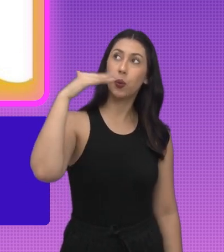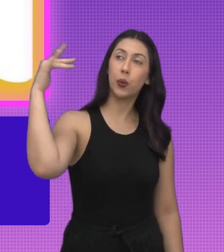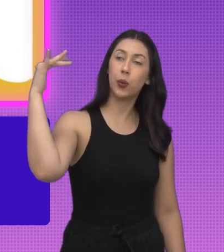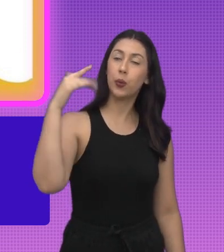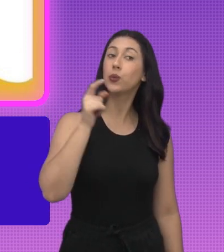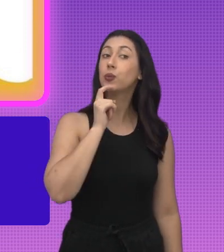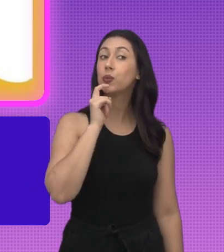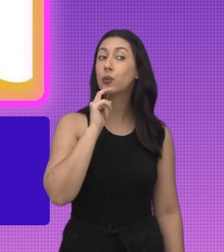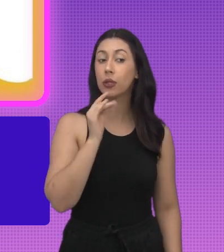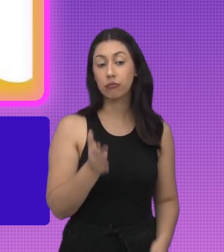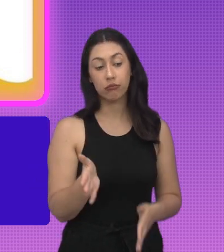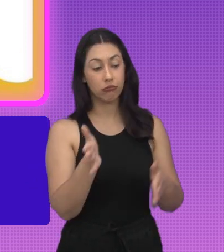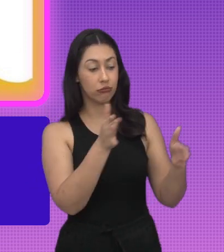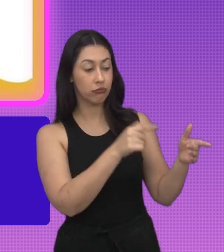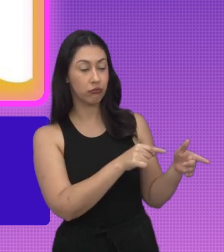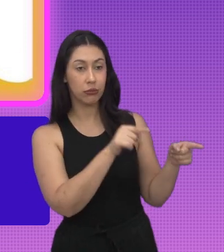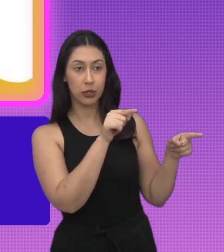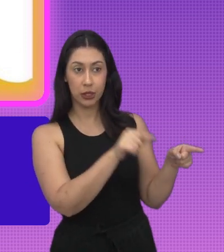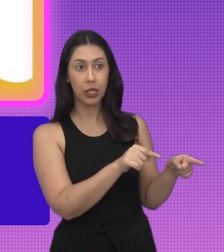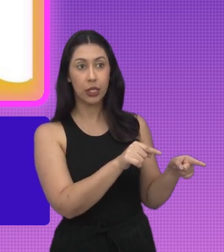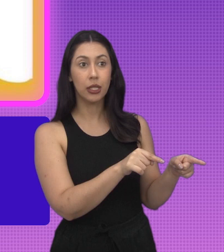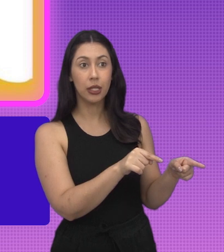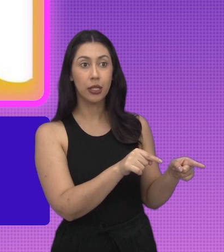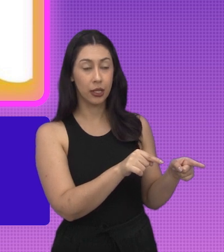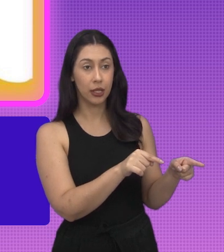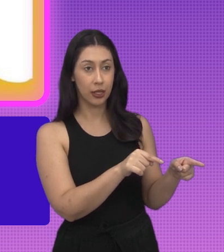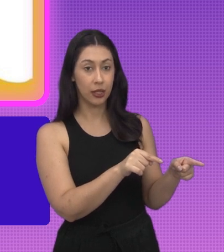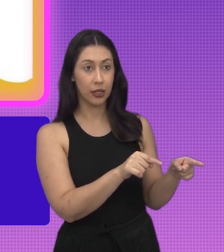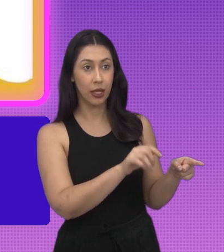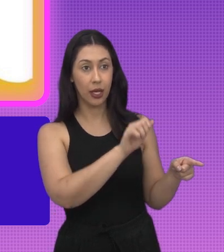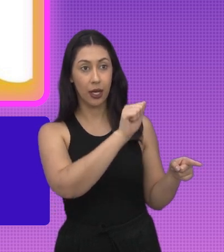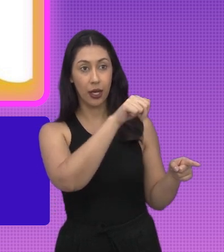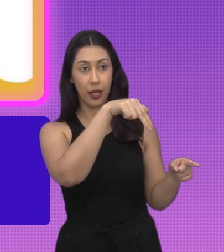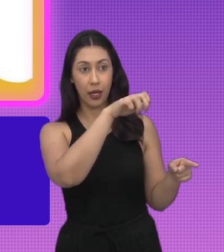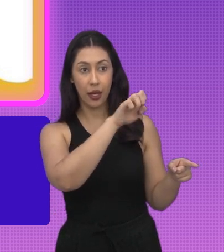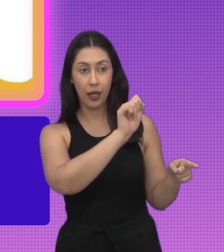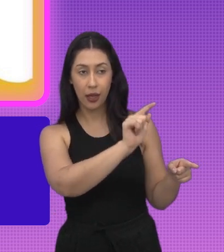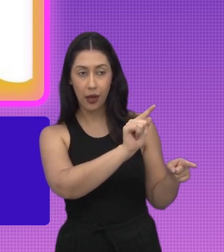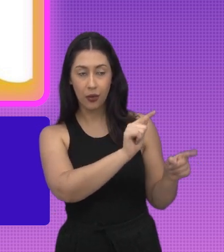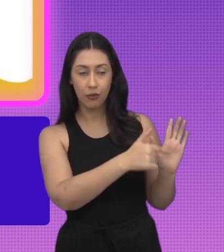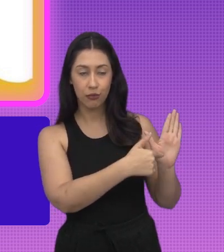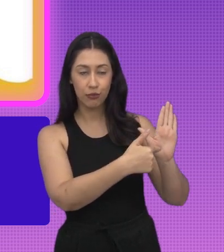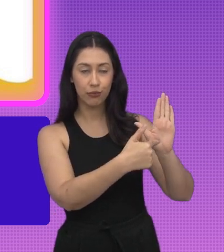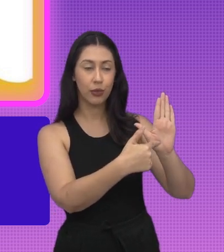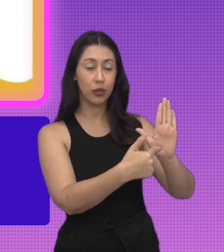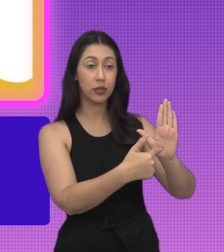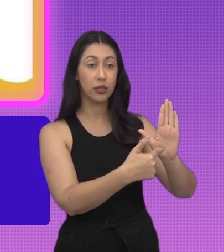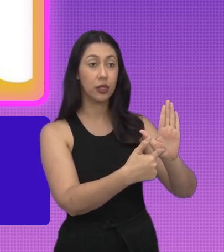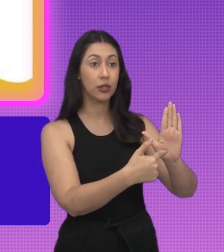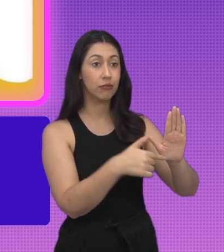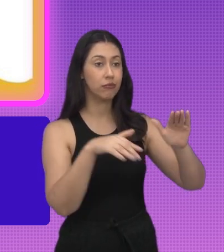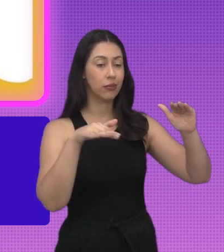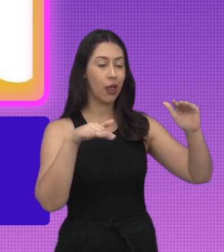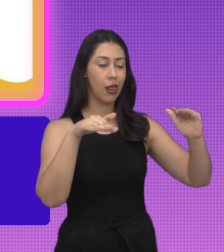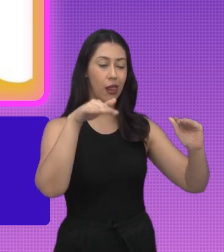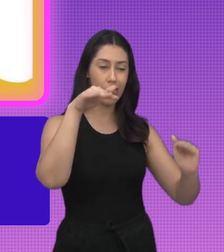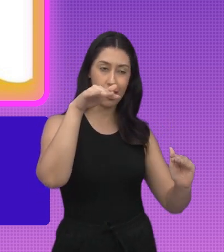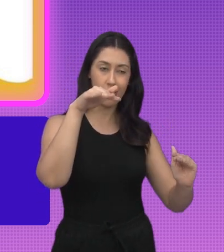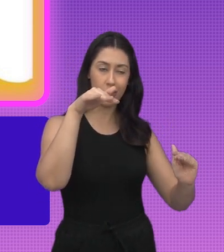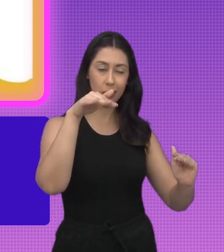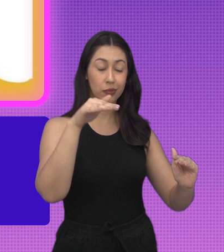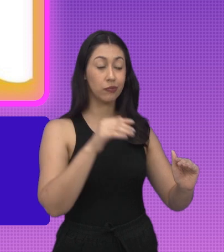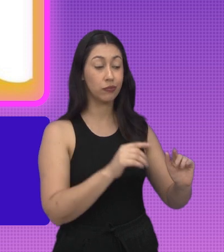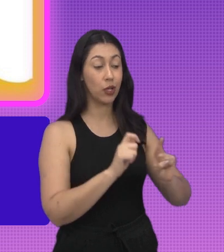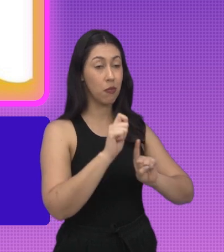outra manchete da Agência Nacional de Energia Elétrica, ANEEL, né? Que é sobre desigualdade. Nos últimos